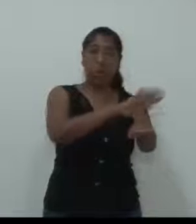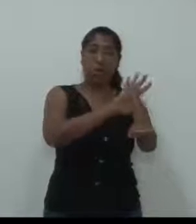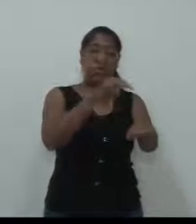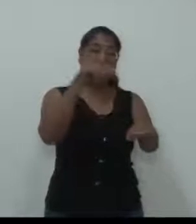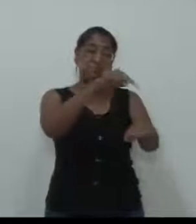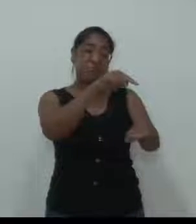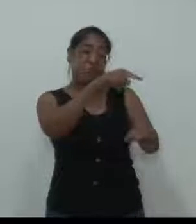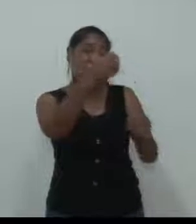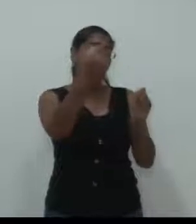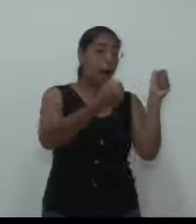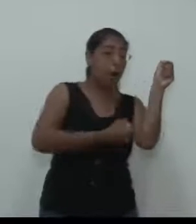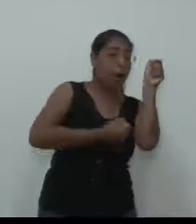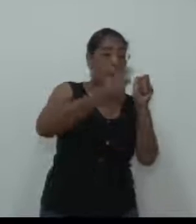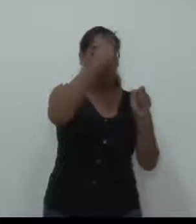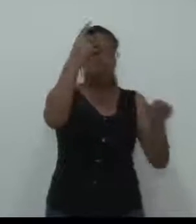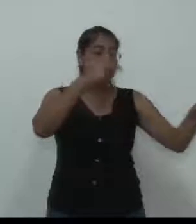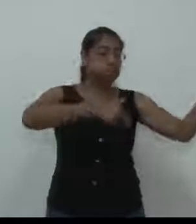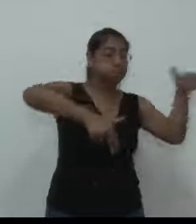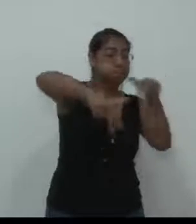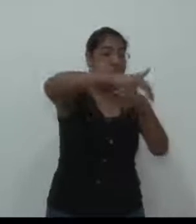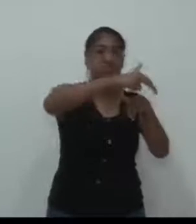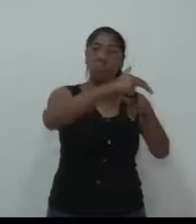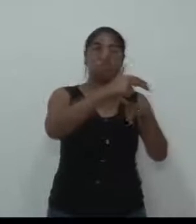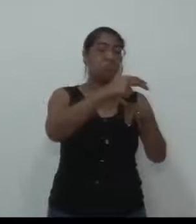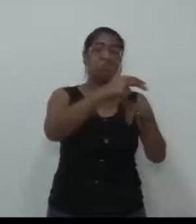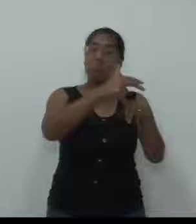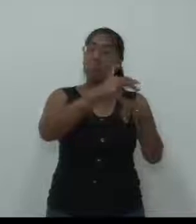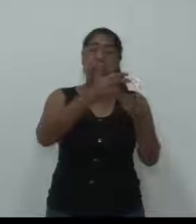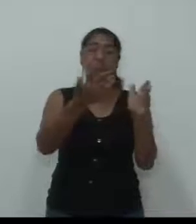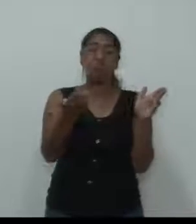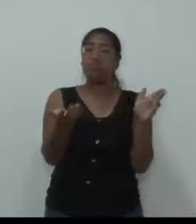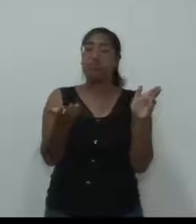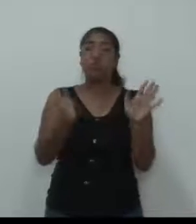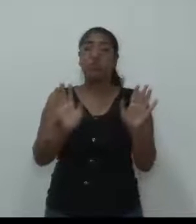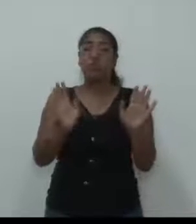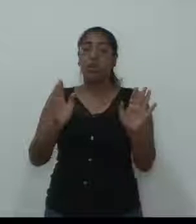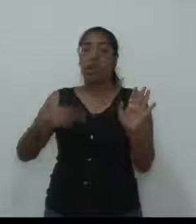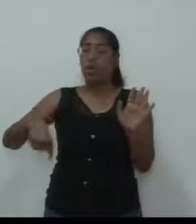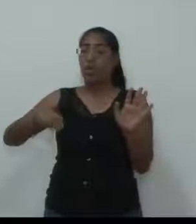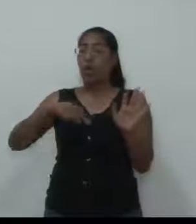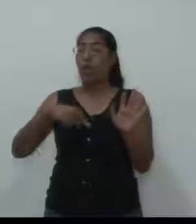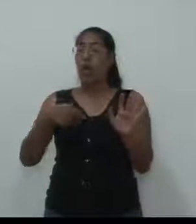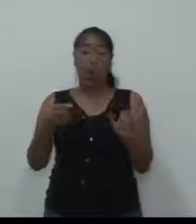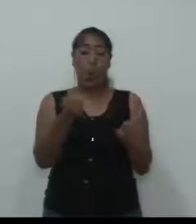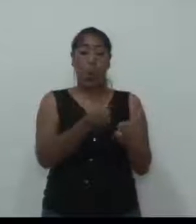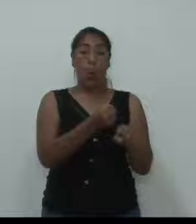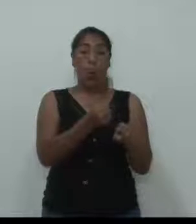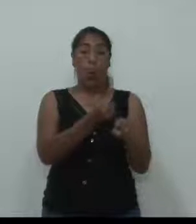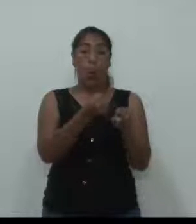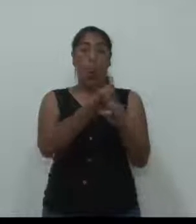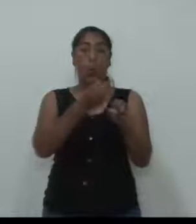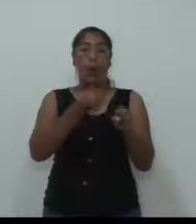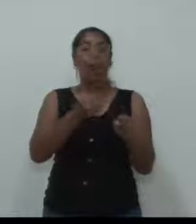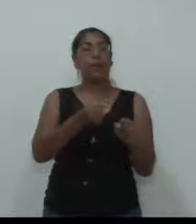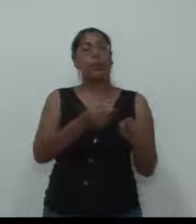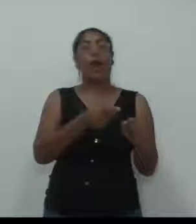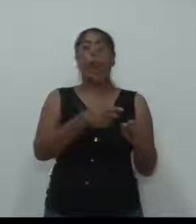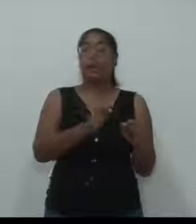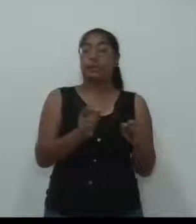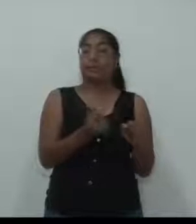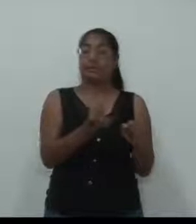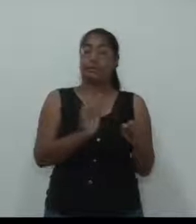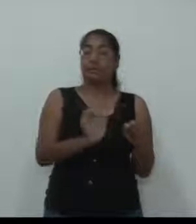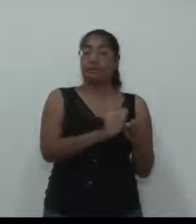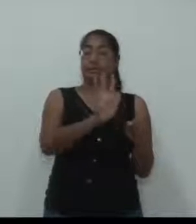é apresentado um estudo. Por que a gente vai investir, talvez, numa nova via que ainda não é possível e